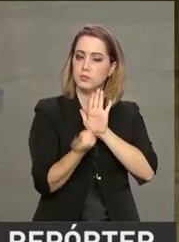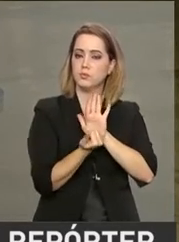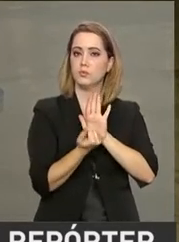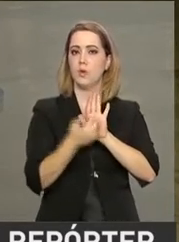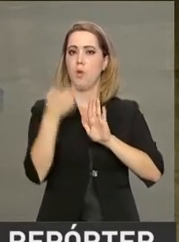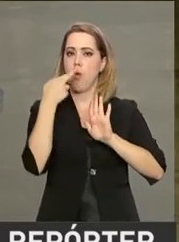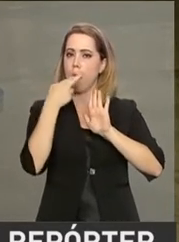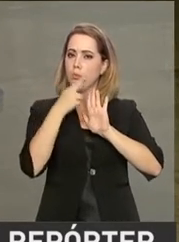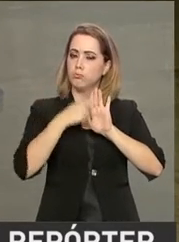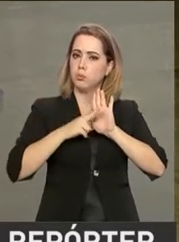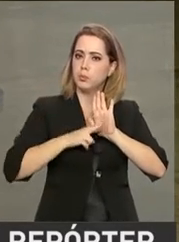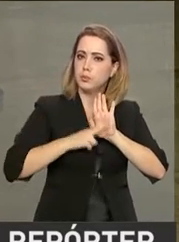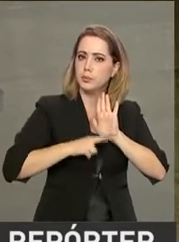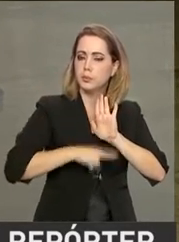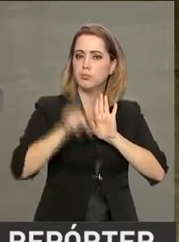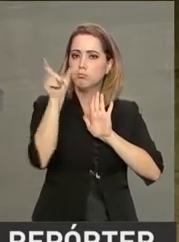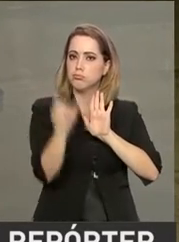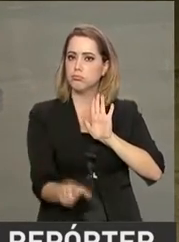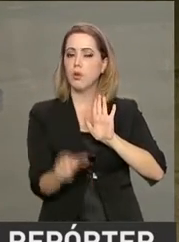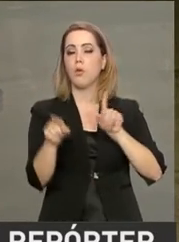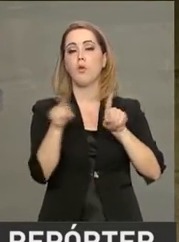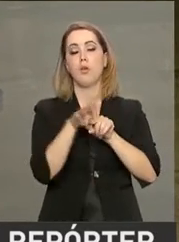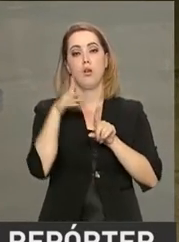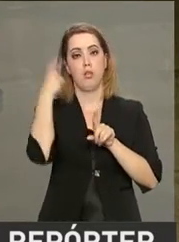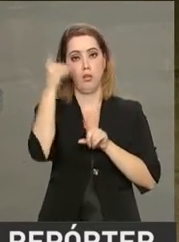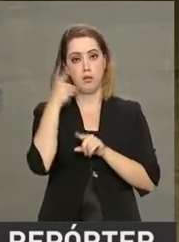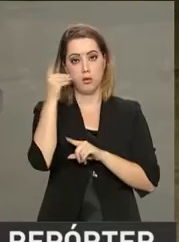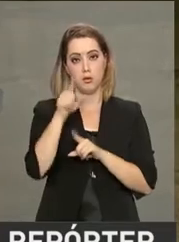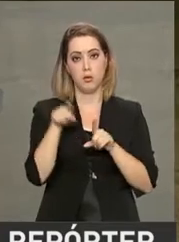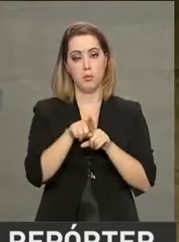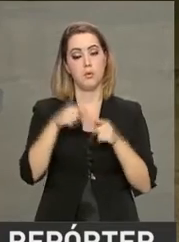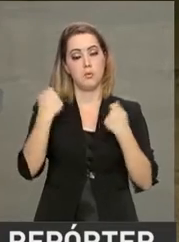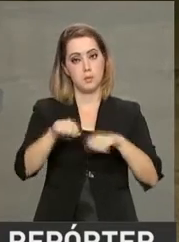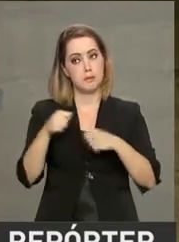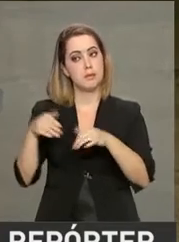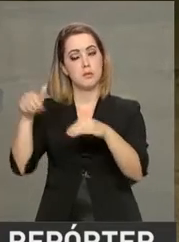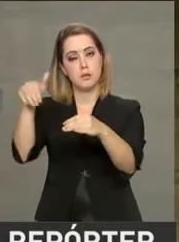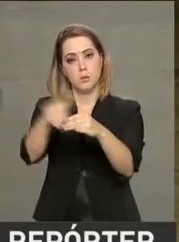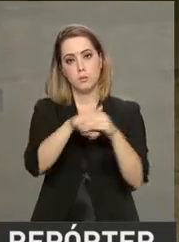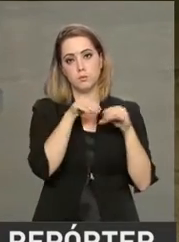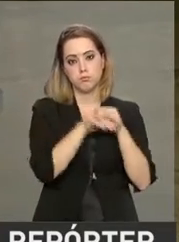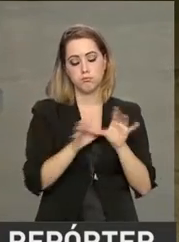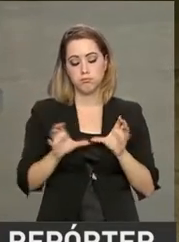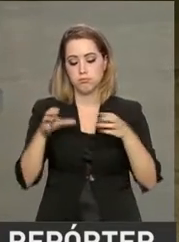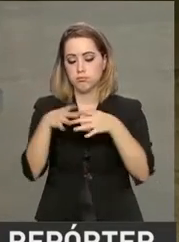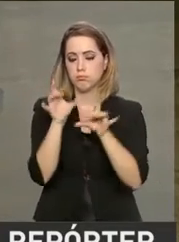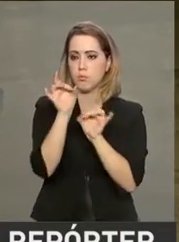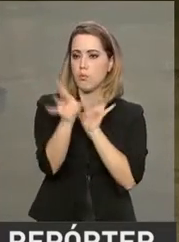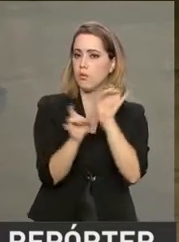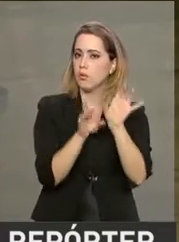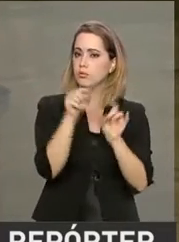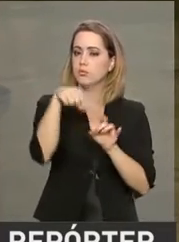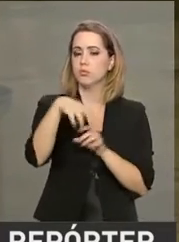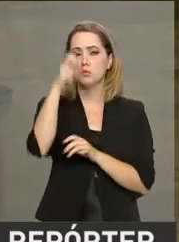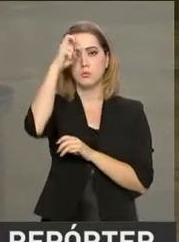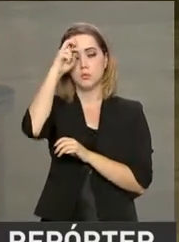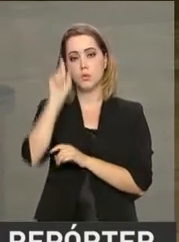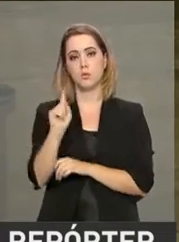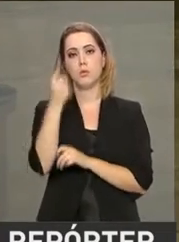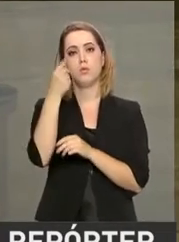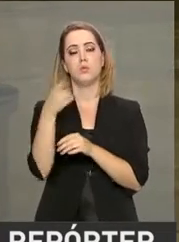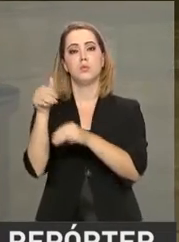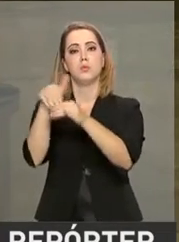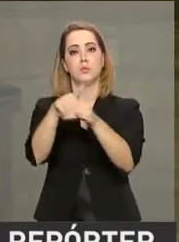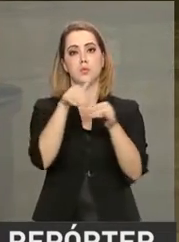do deputado Darcísio Peron, onde deve ser votado na comissão especial que trata do assunto nesta quinta-feira e em primeiro turno